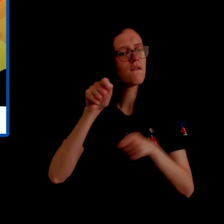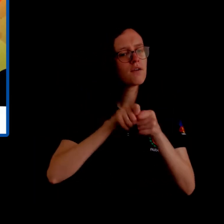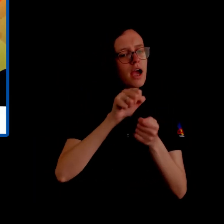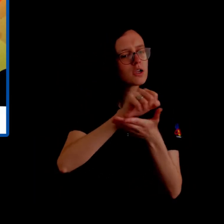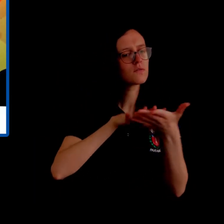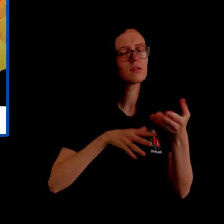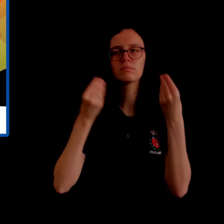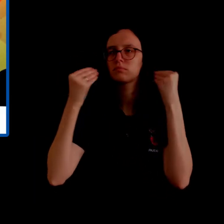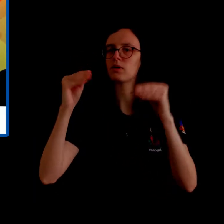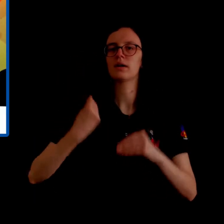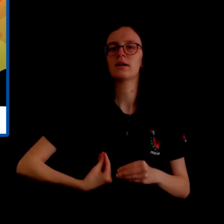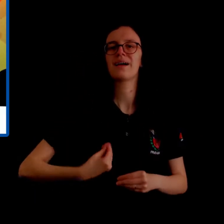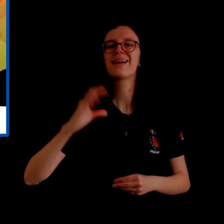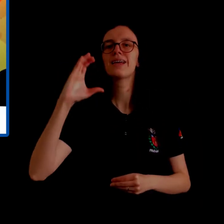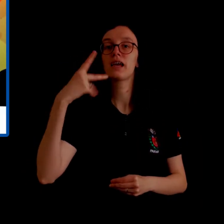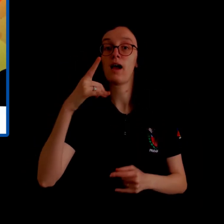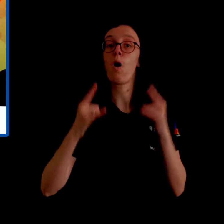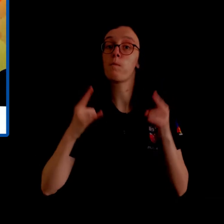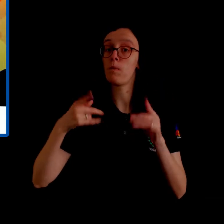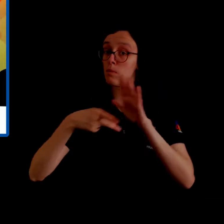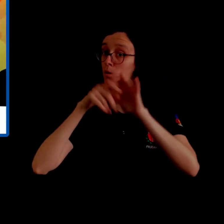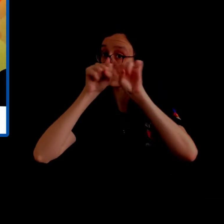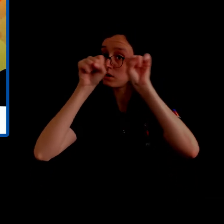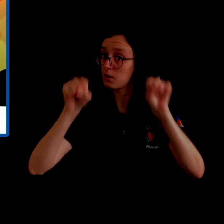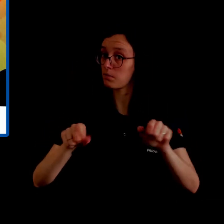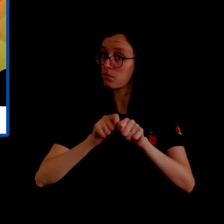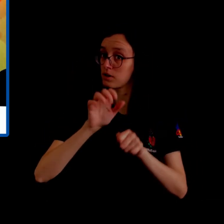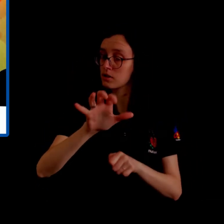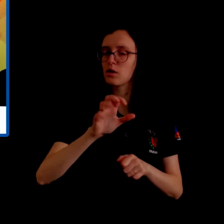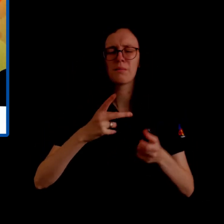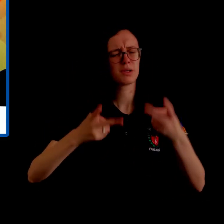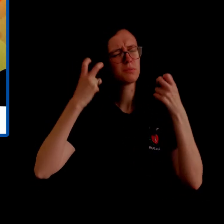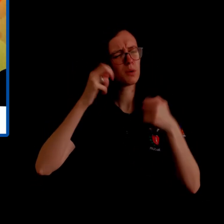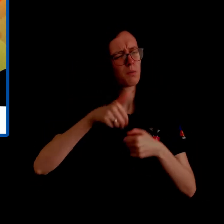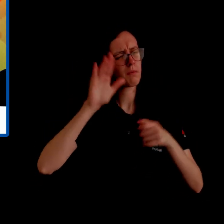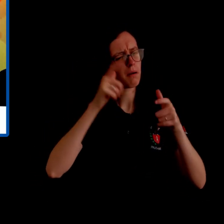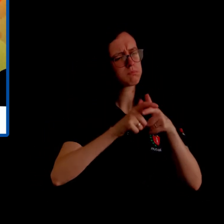ele começar a verificar que tem mais pessoas na turma